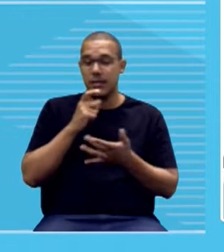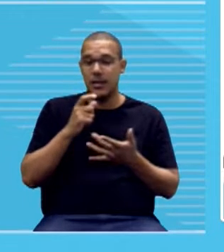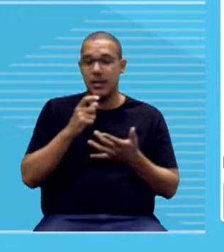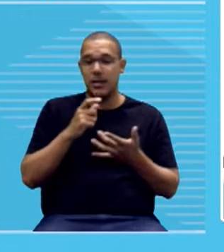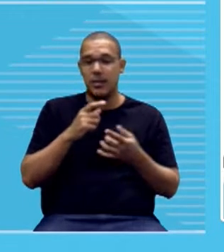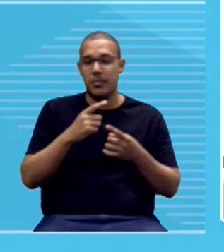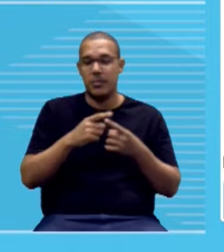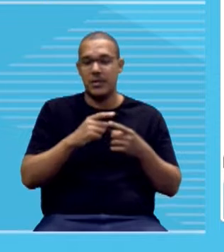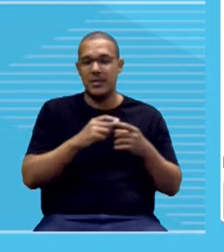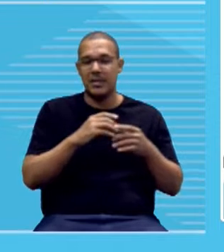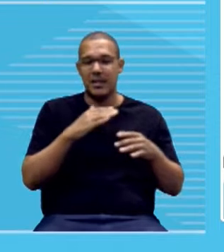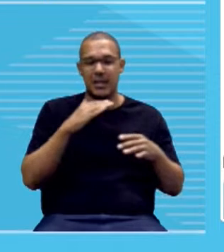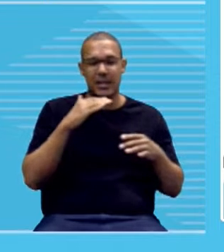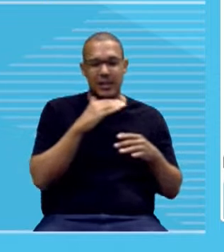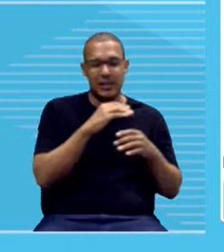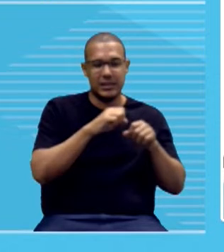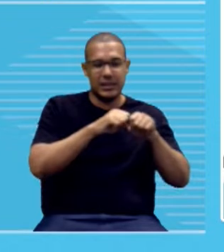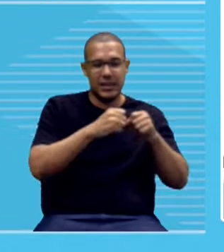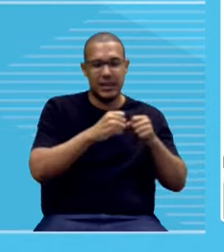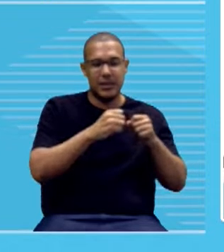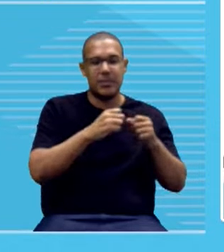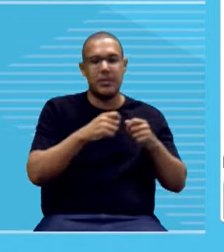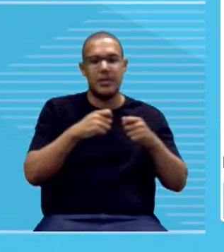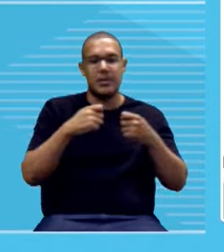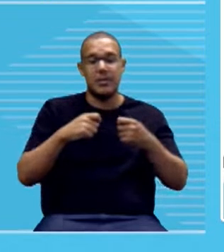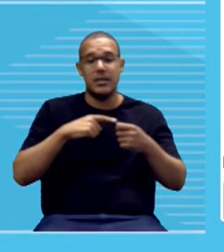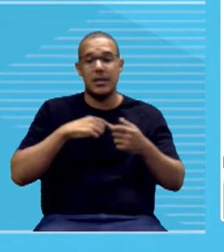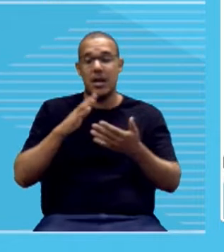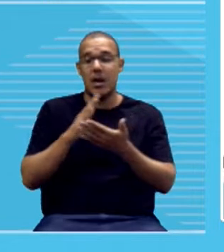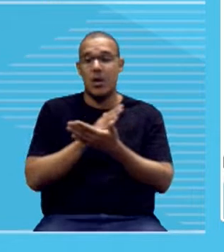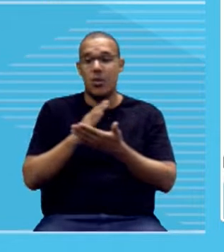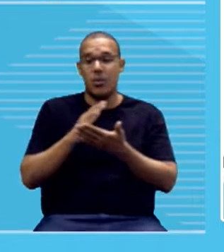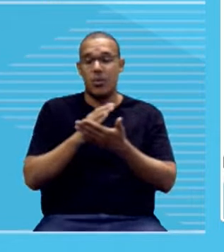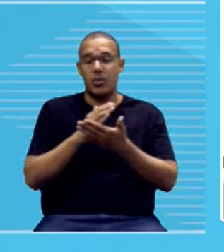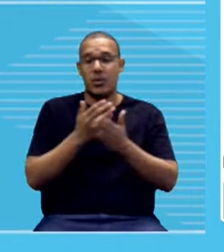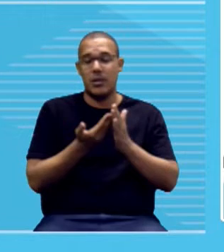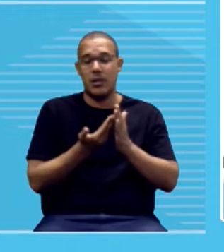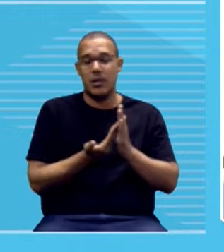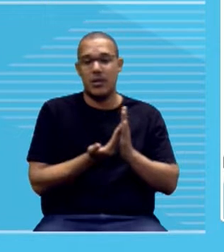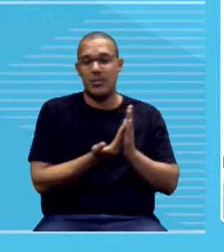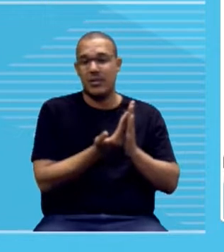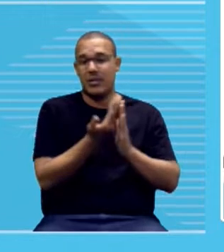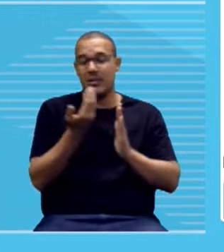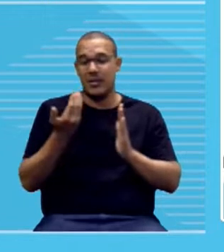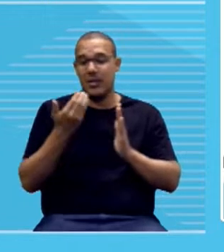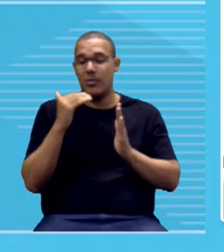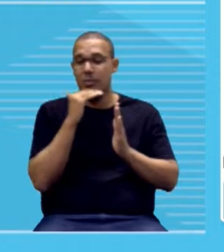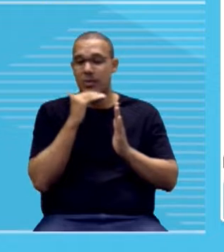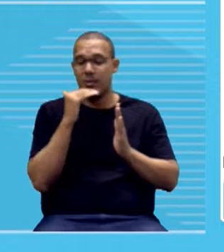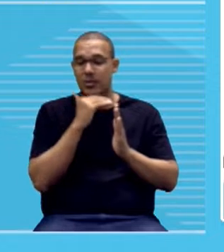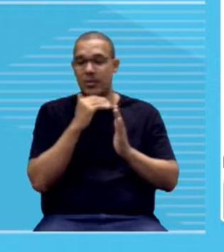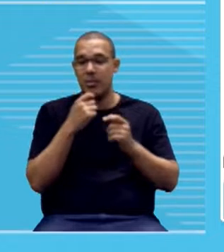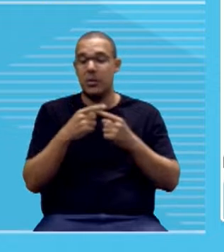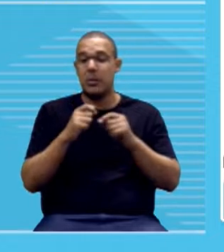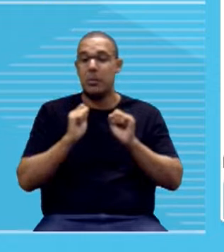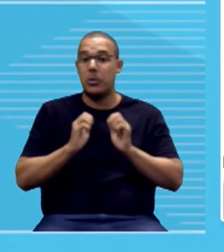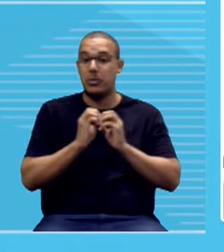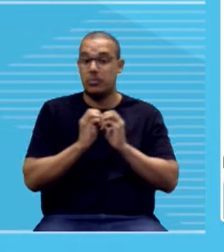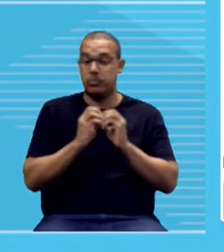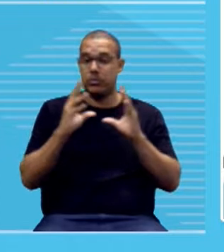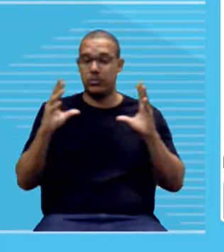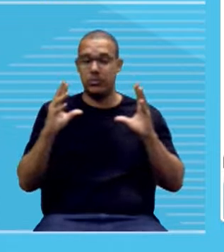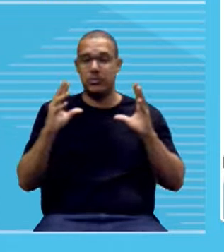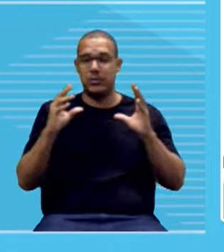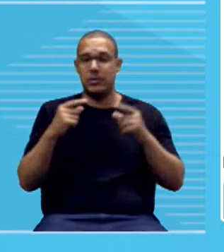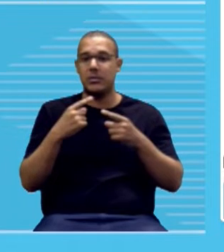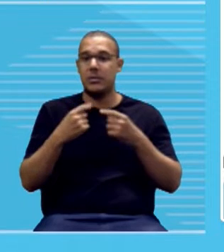aquecendo muito ele na quebra do núcleo, você precisa ter alguma coisa para tirar o excesso de calor daquilo ali, porque senão ele vai estourar. Então você